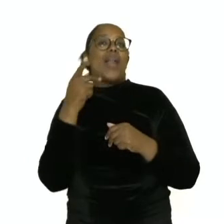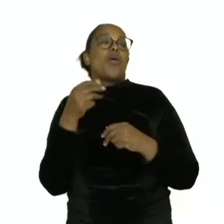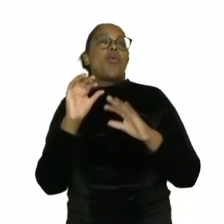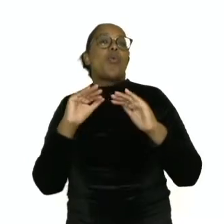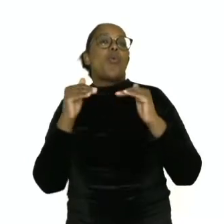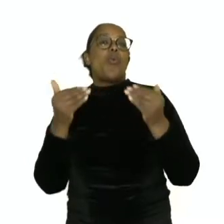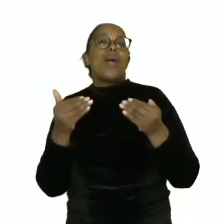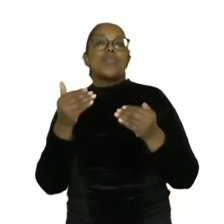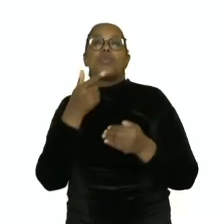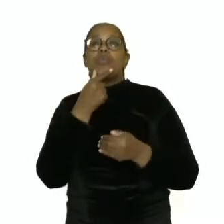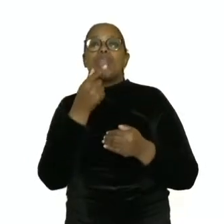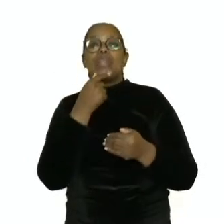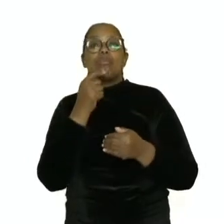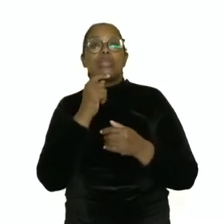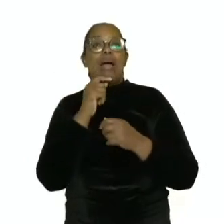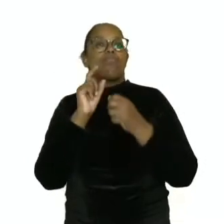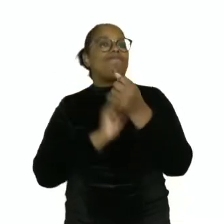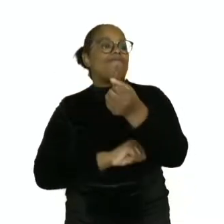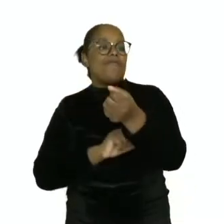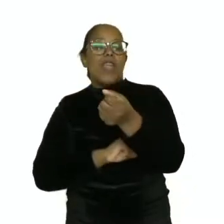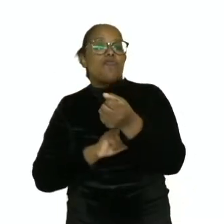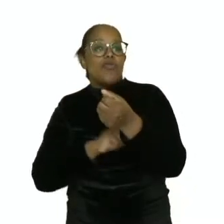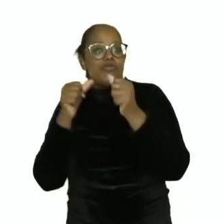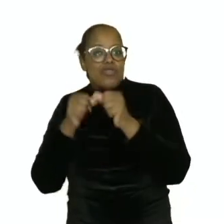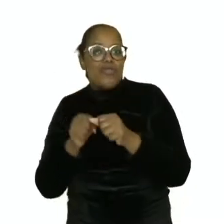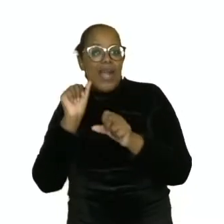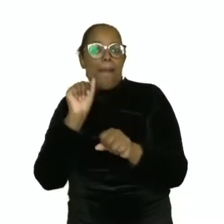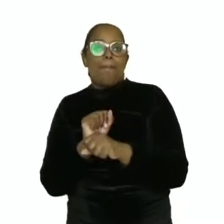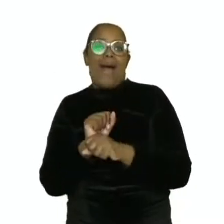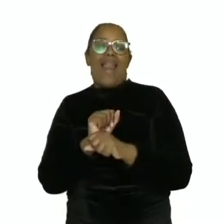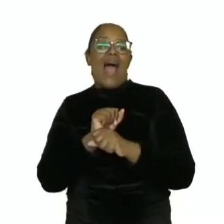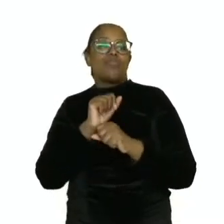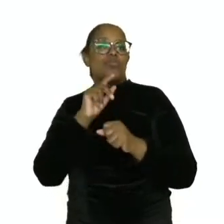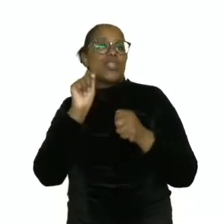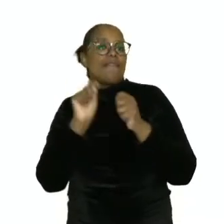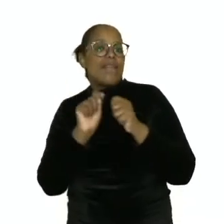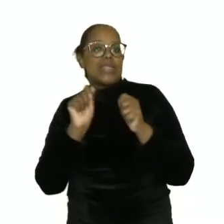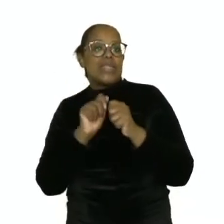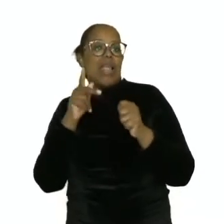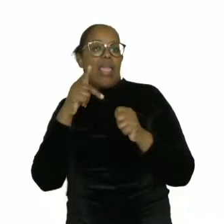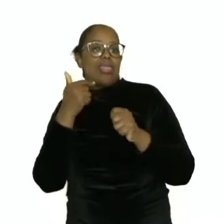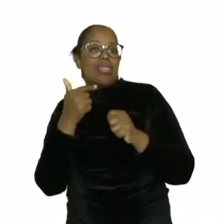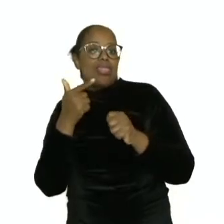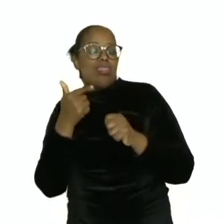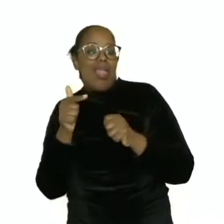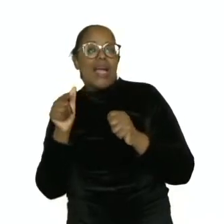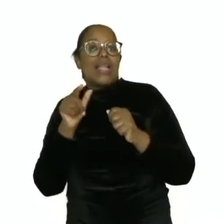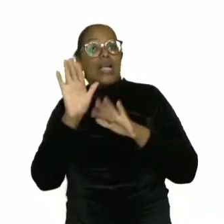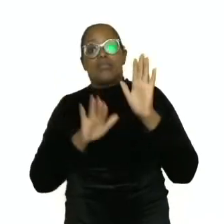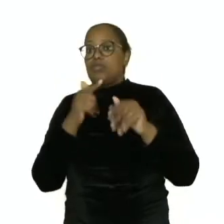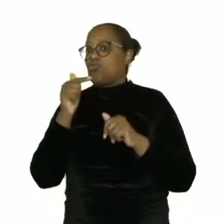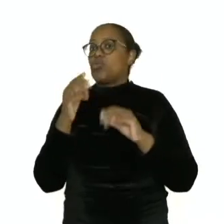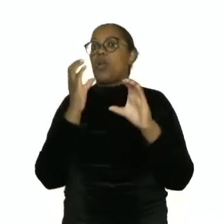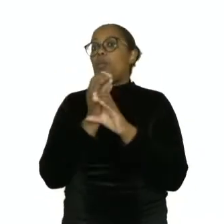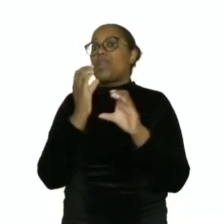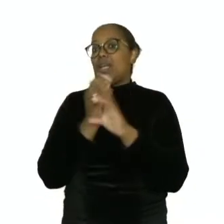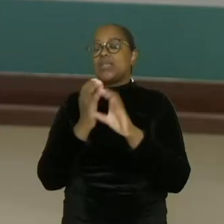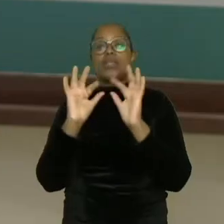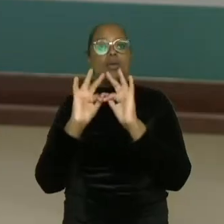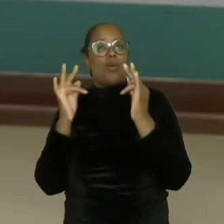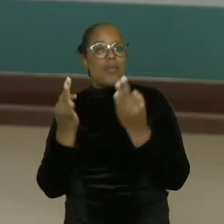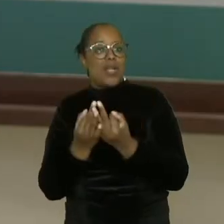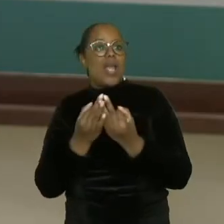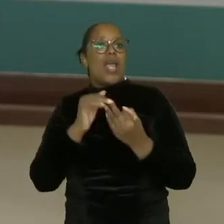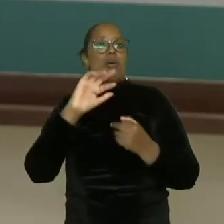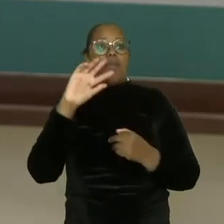garoto está um pouco entediado, né? Então a gente tem essa ideia de que ele não tem muita comunicação com a família, certo? Então essa é uma